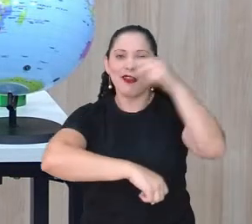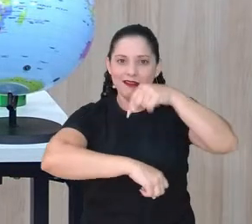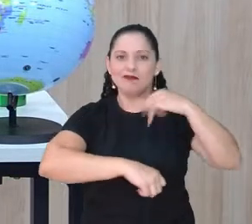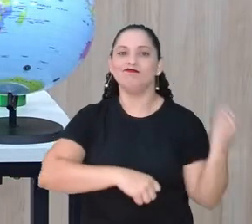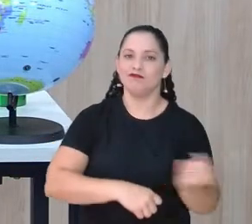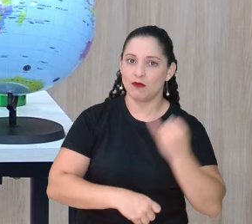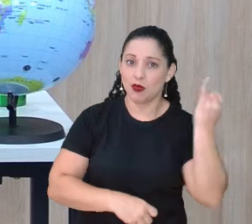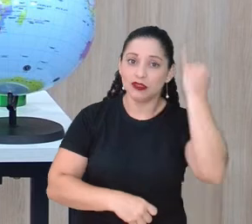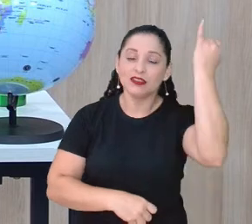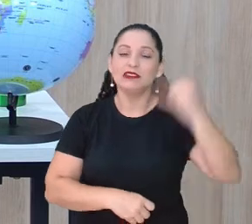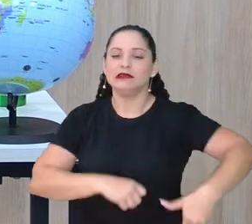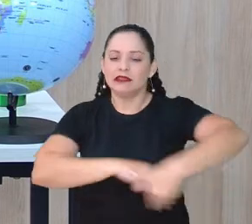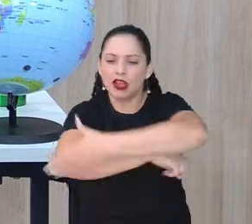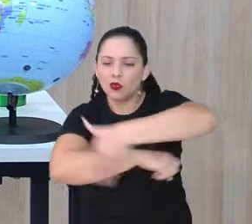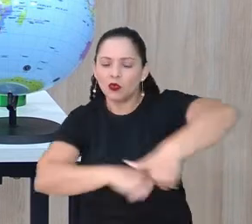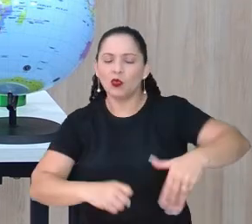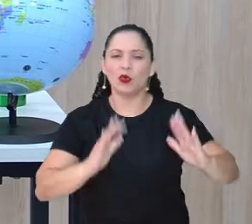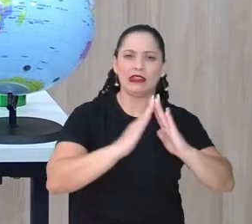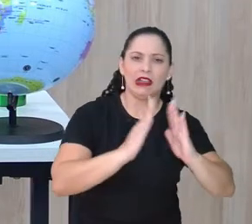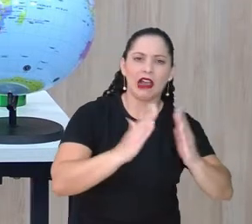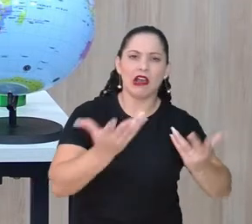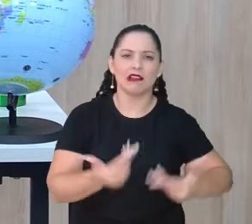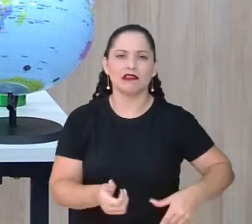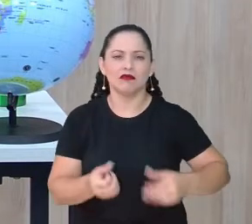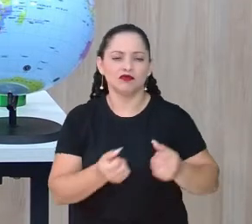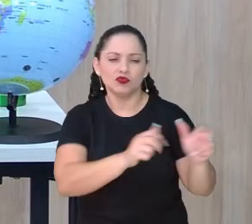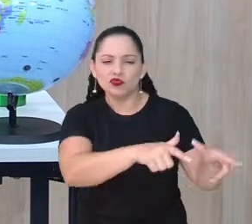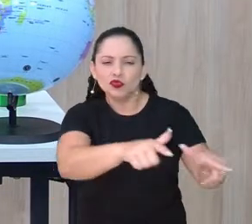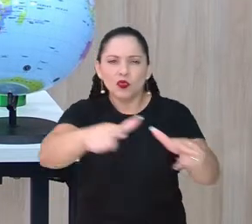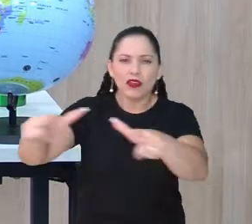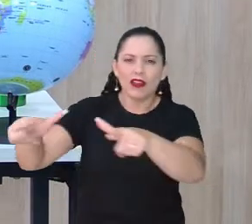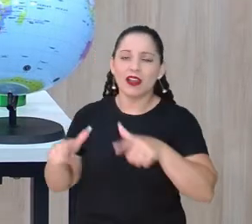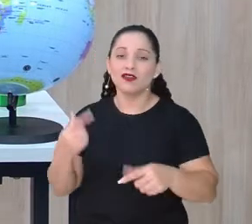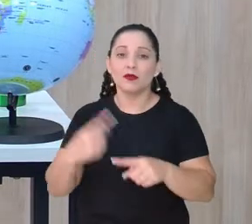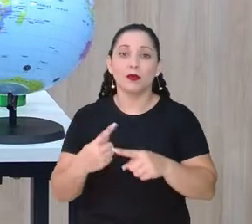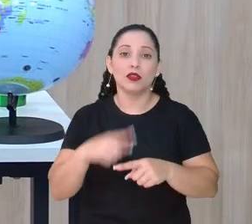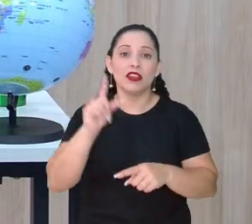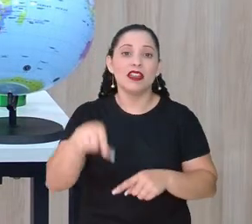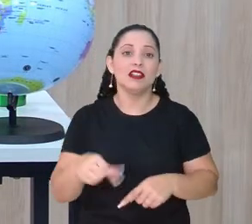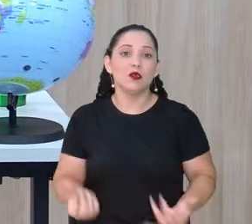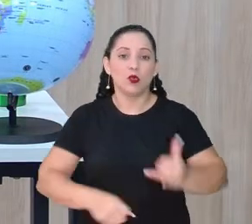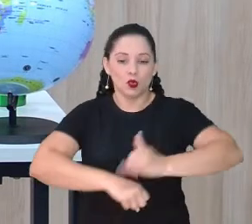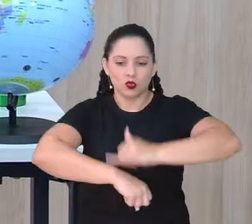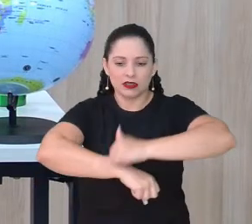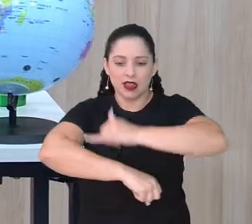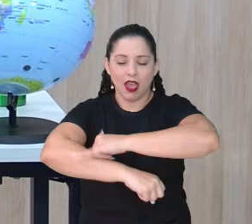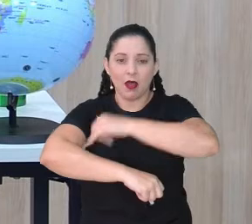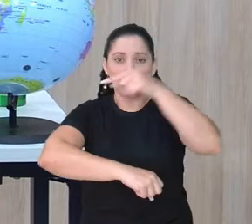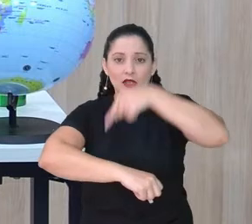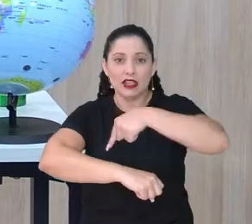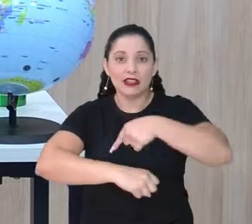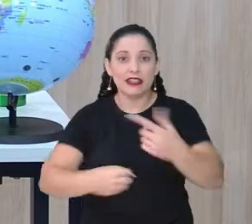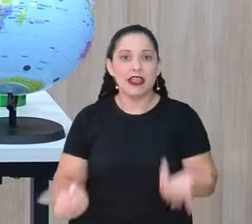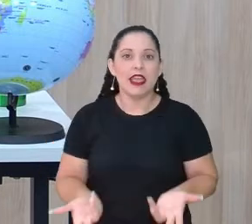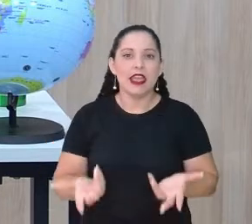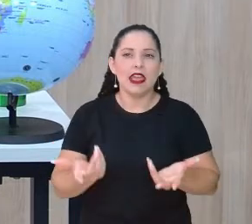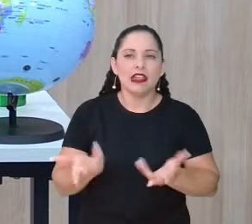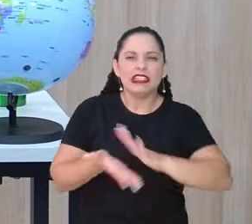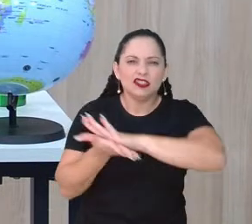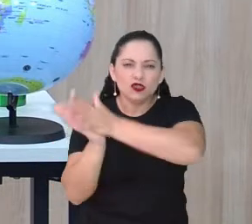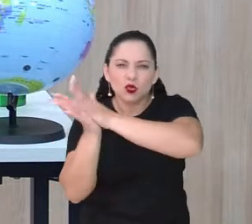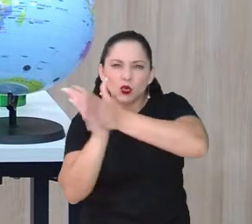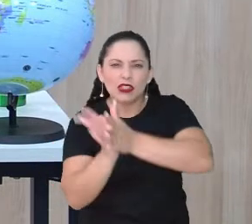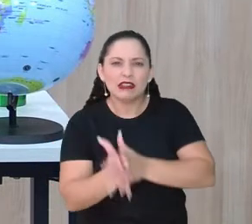rua, até mesmo na escola. E aí vamos ver esse animal como um inseticida natural, que vai comer, veja, imagina